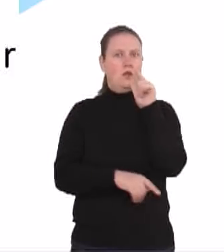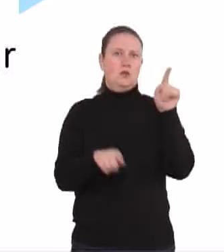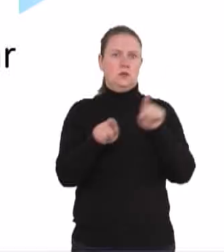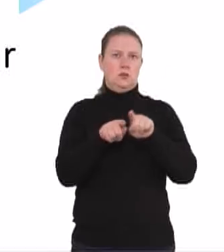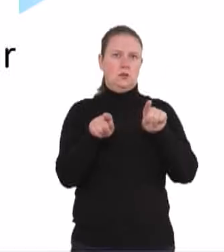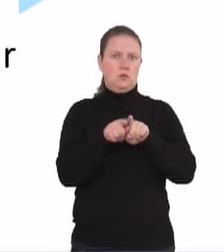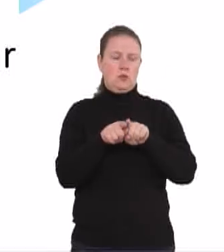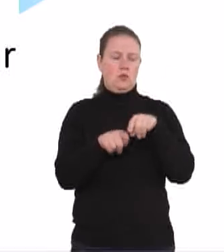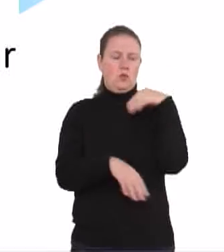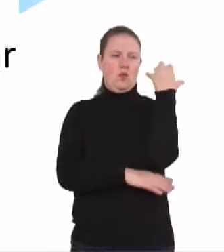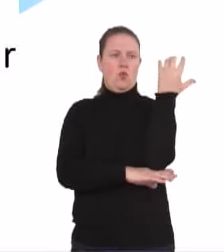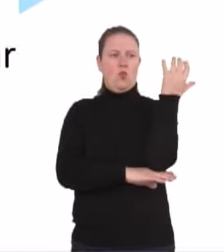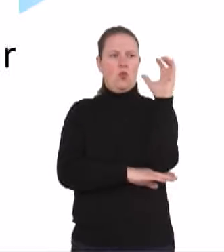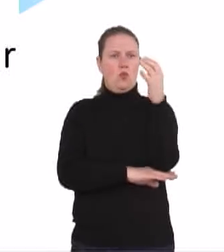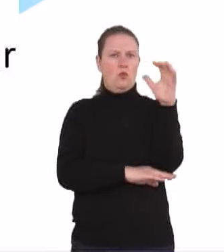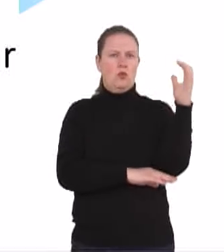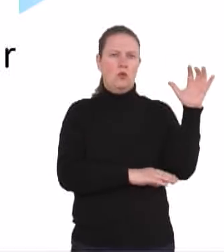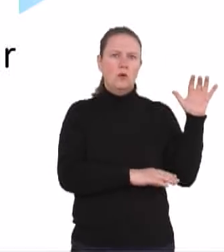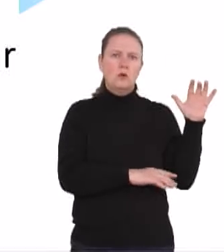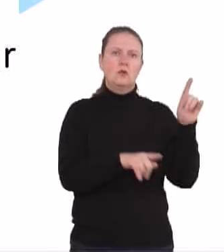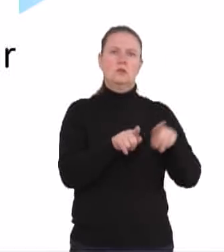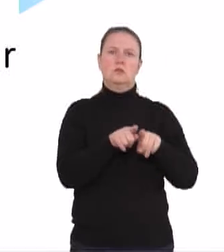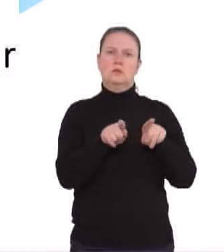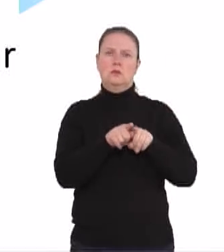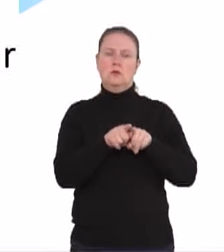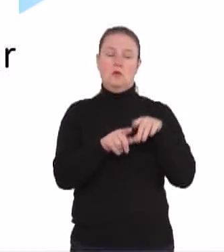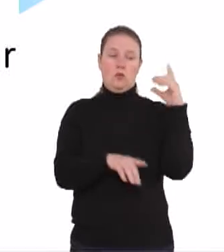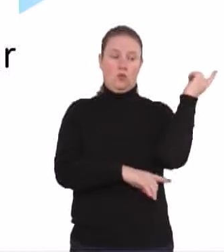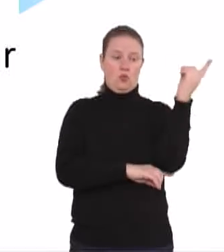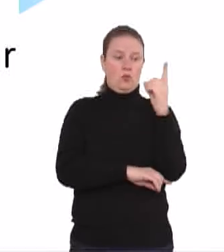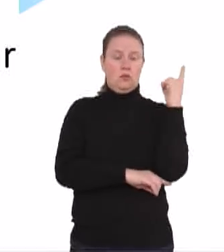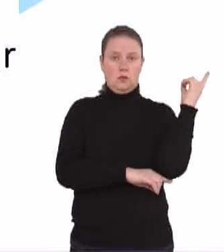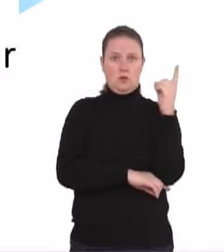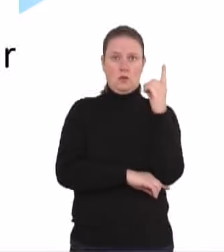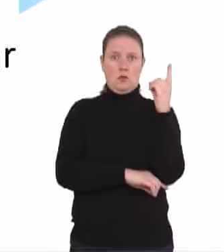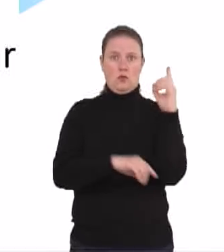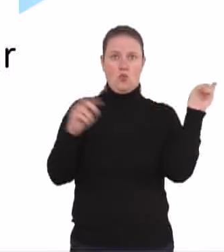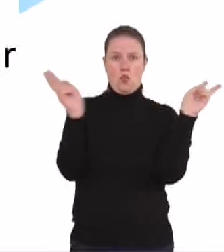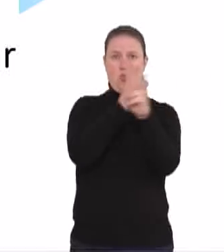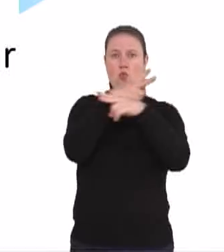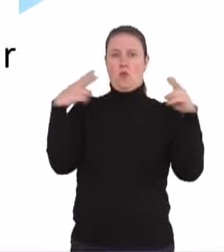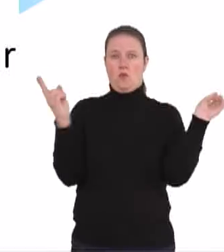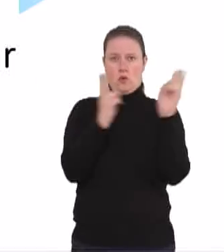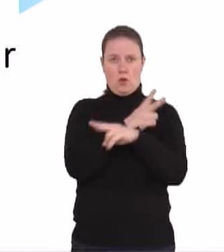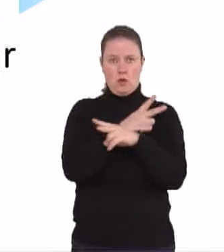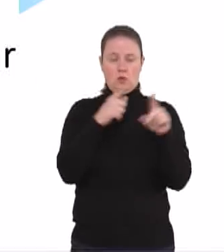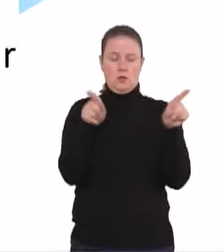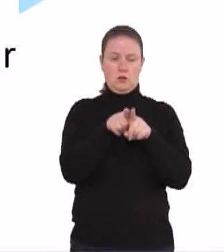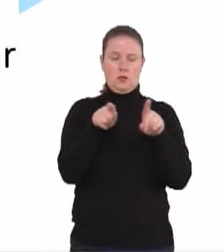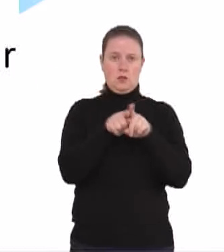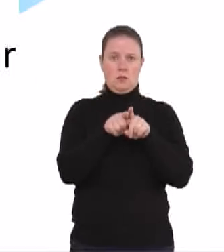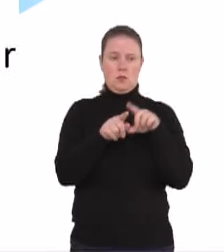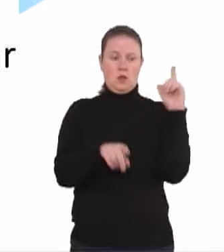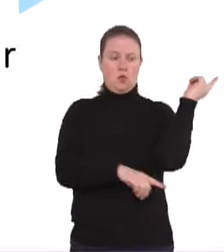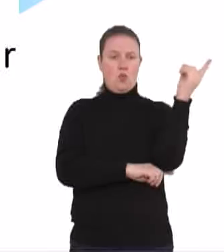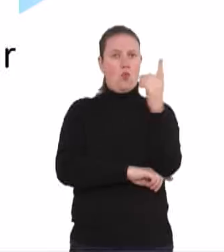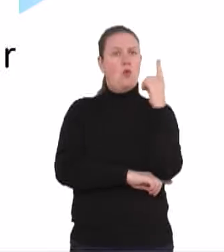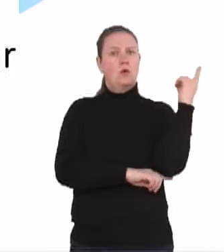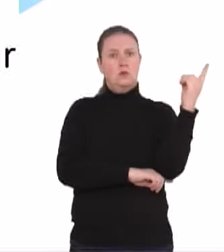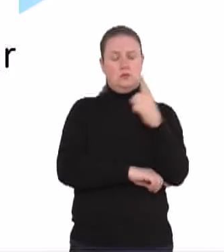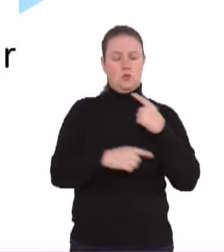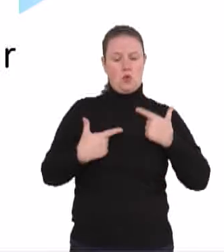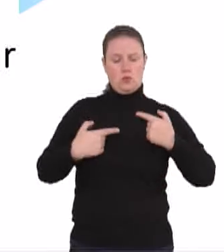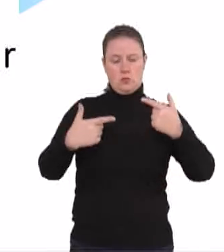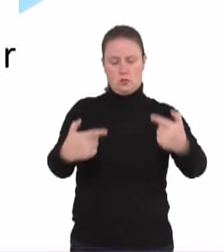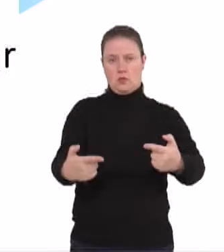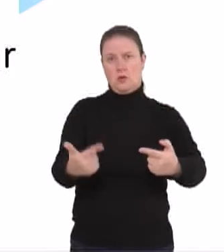Tohir-Mateia, deus dos ventos. Tumatauenga, deus da guerra, que deu origem aos seres humanos. E Uru, que não era deus